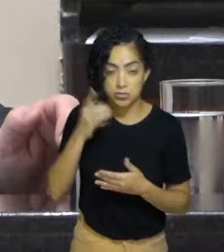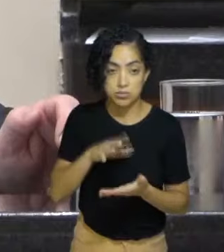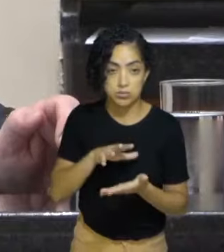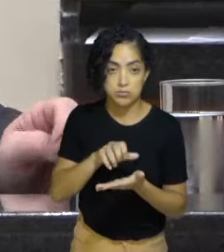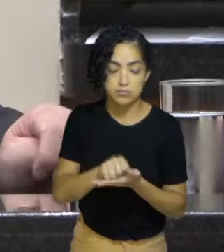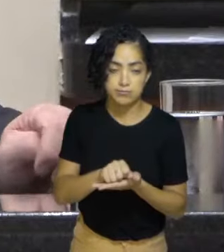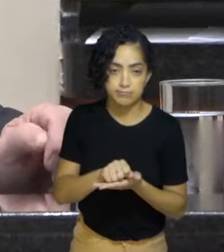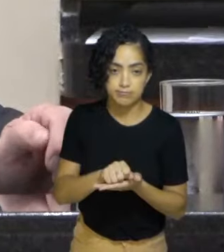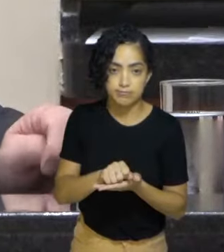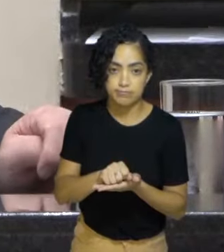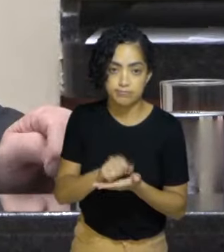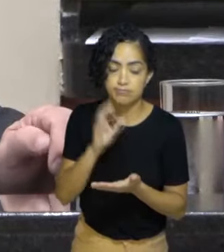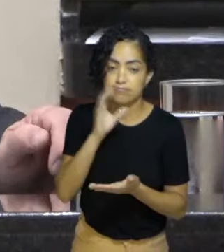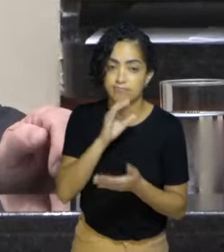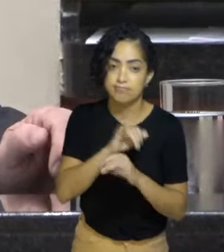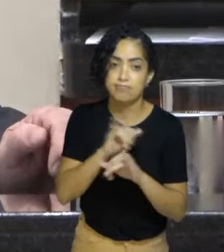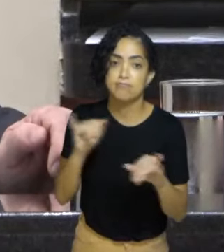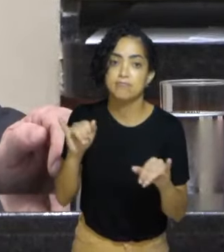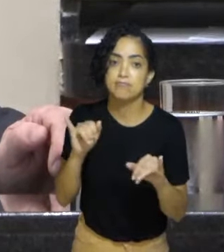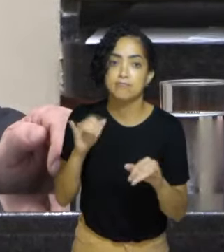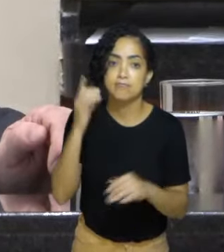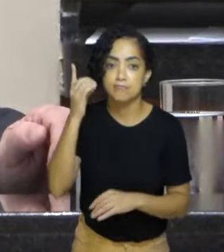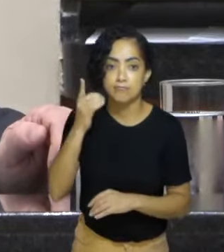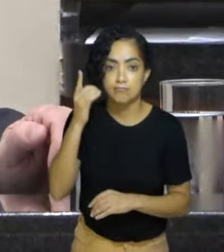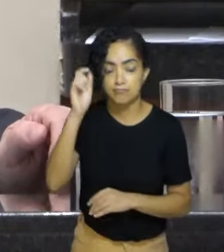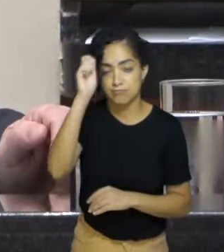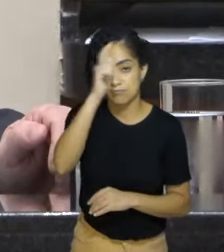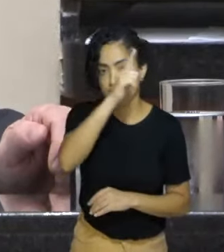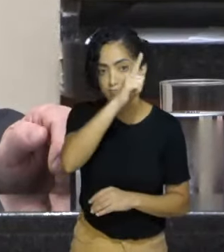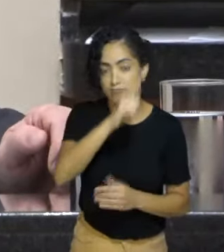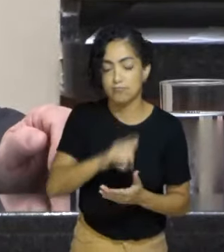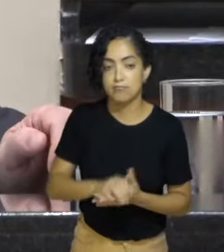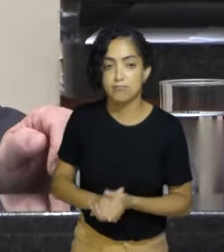breves comunicações, deputado Altair Silva.